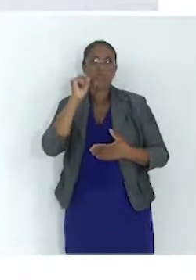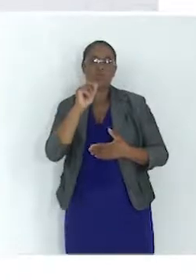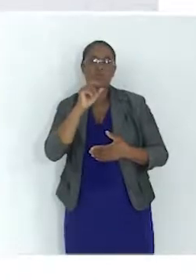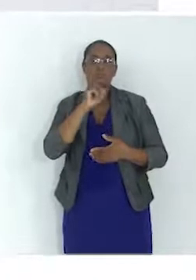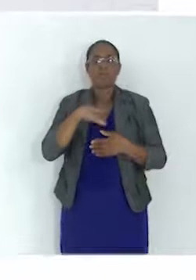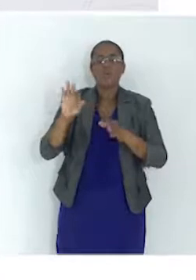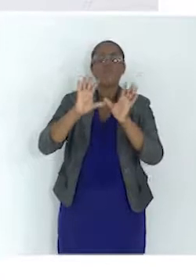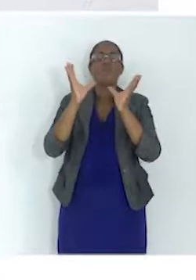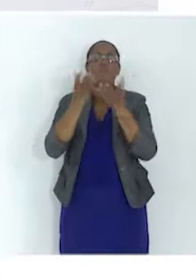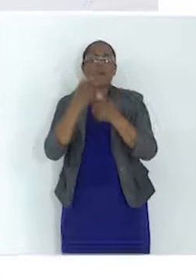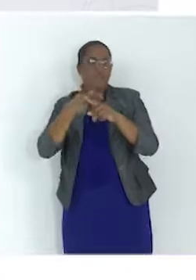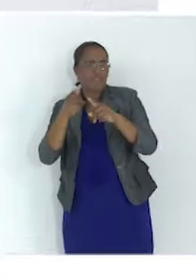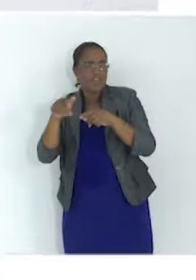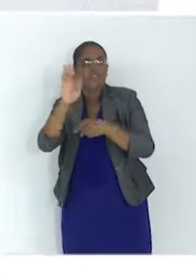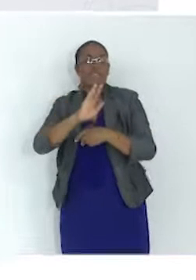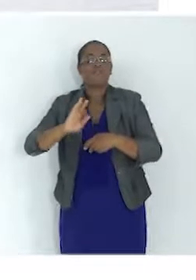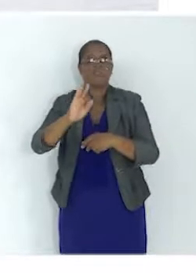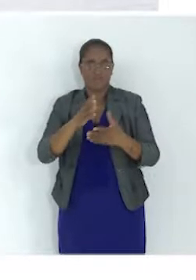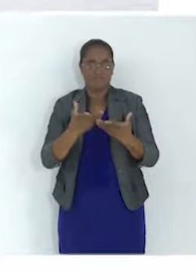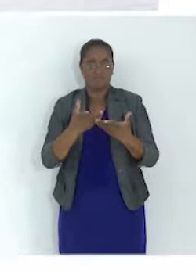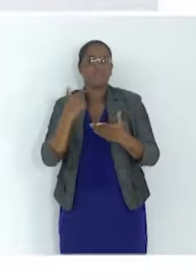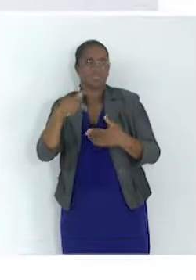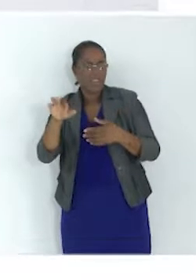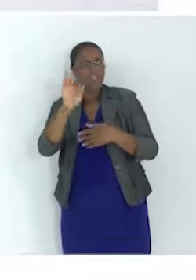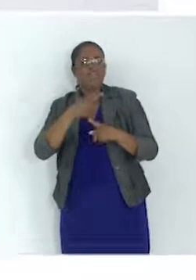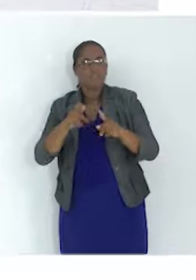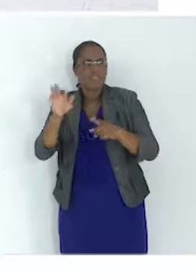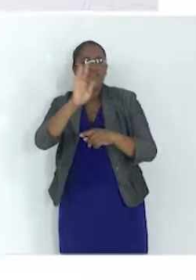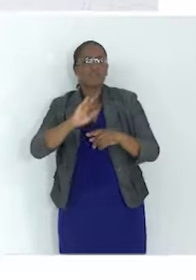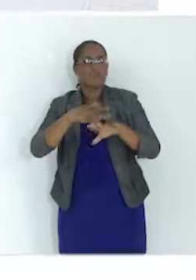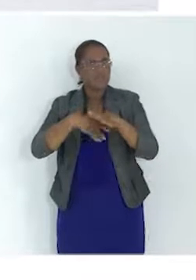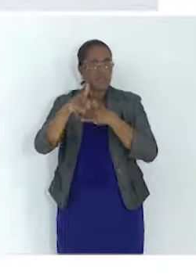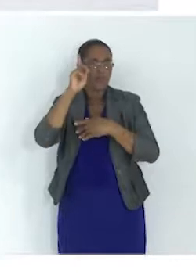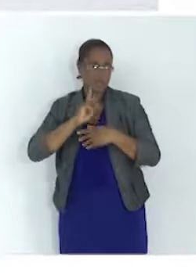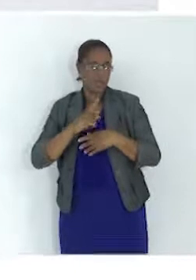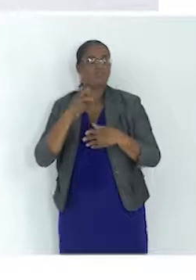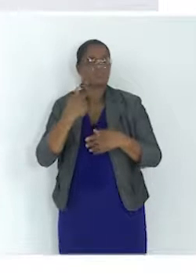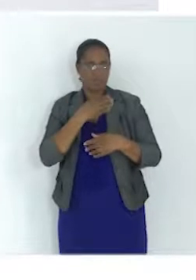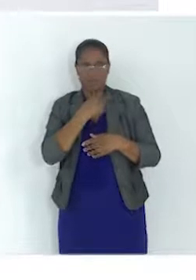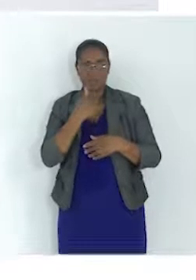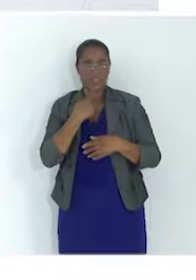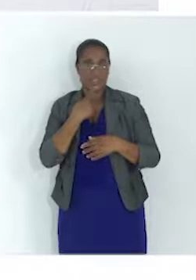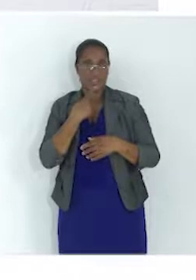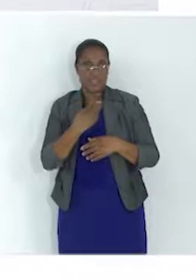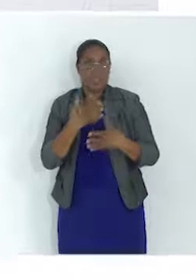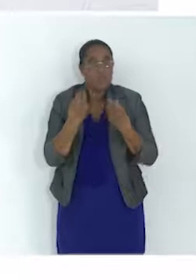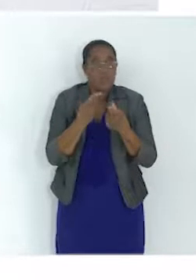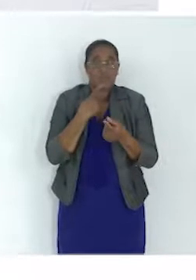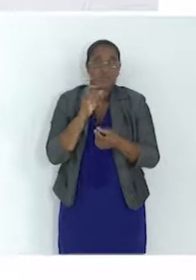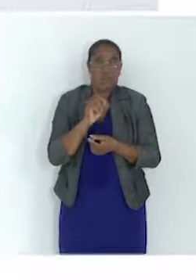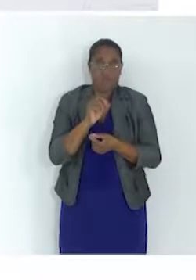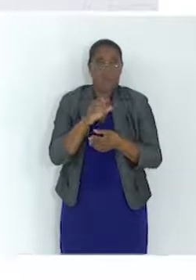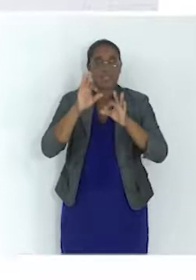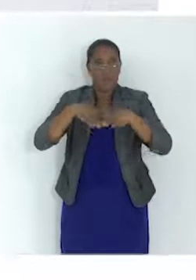diferentes formas de fazer o feminino, ok? Então, na maioria dos nomes que terminam com O ou em O,